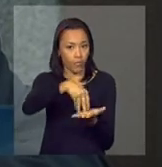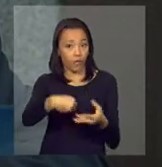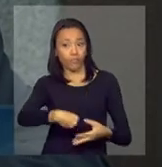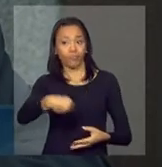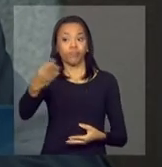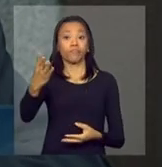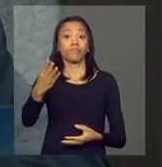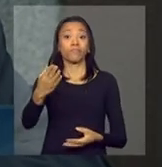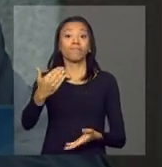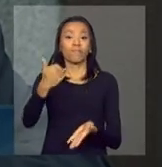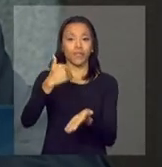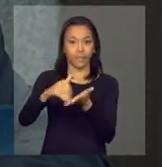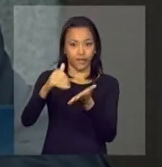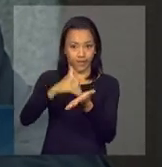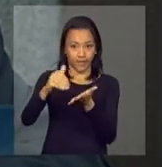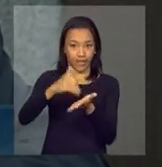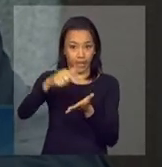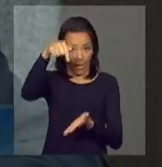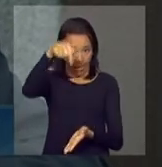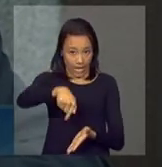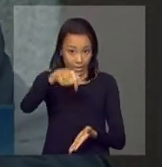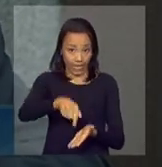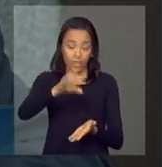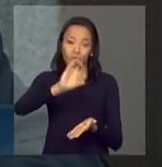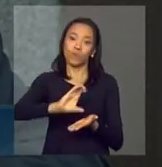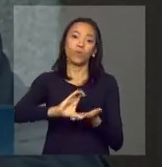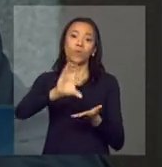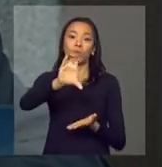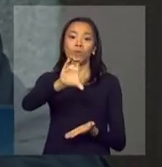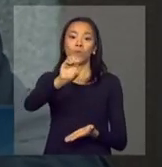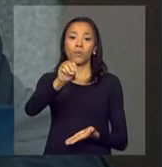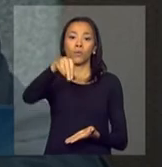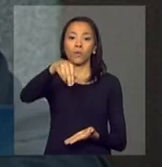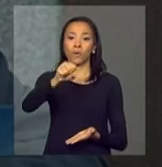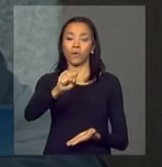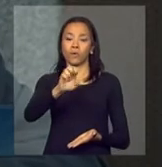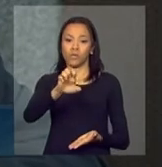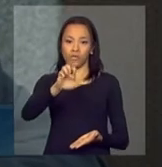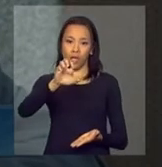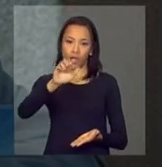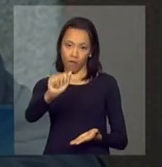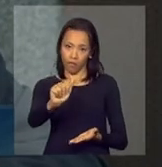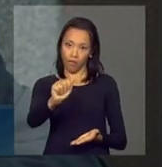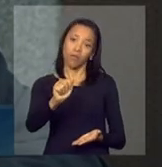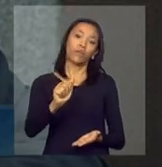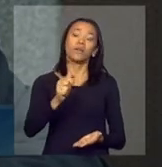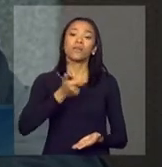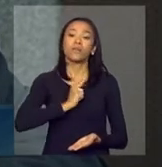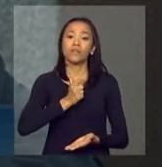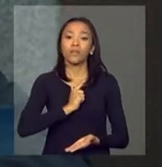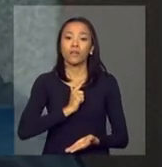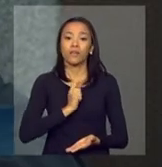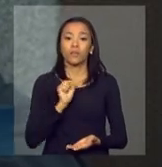Secretaria aqui do Conselho, em função, inclusive, do que hoje está previsto